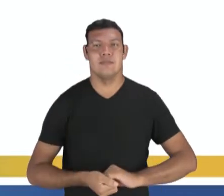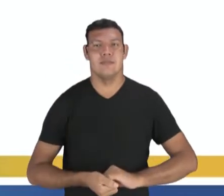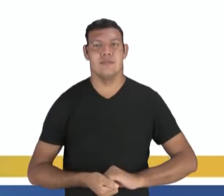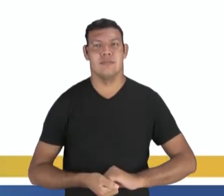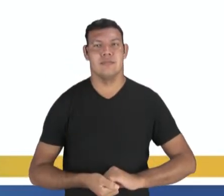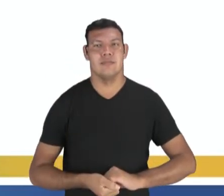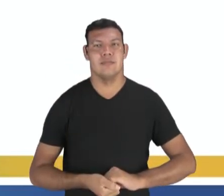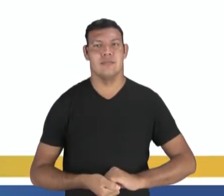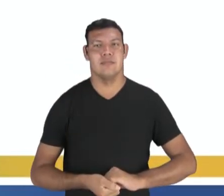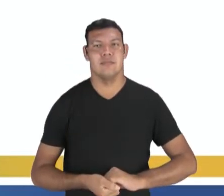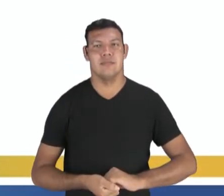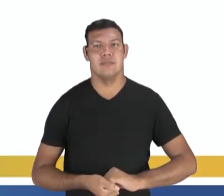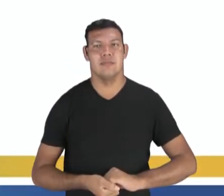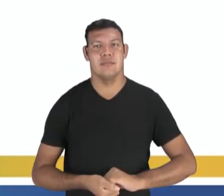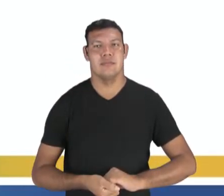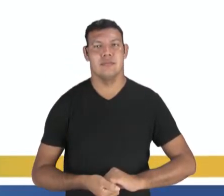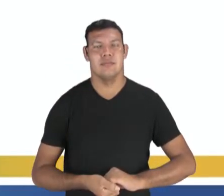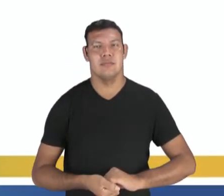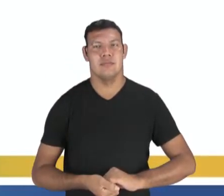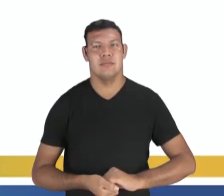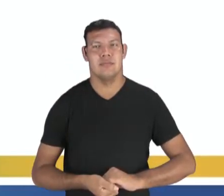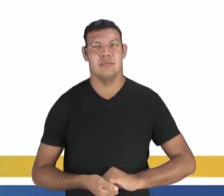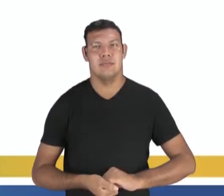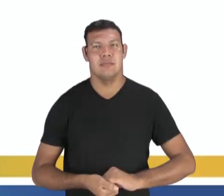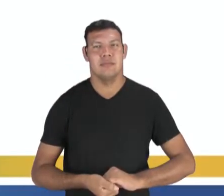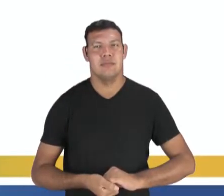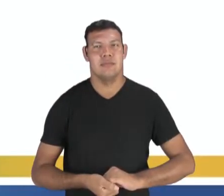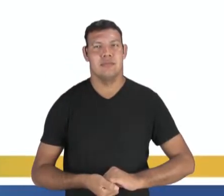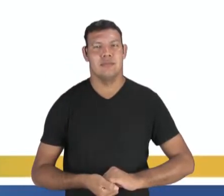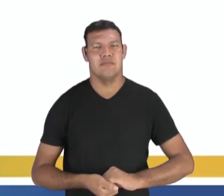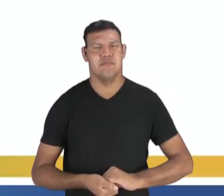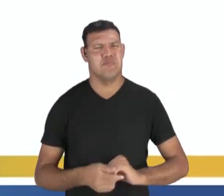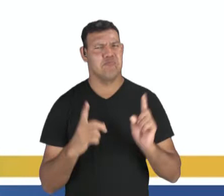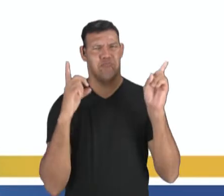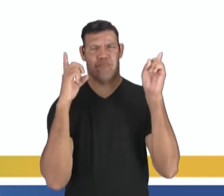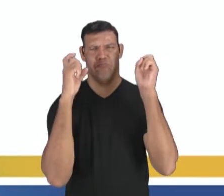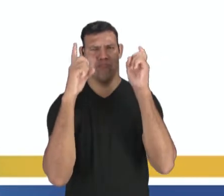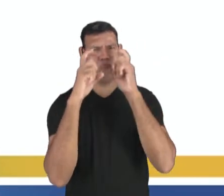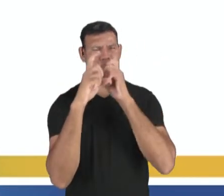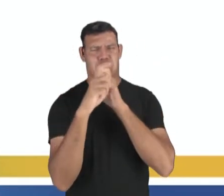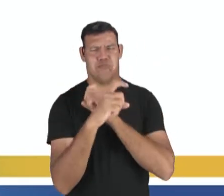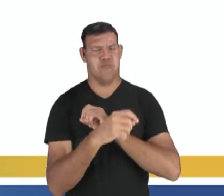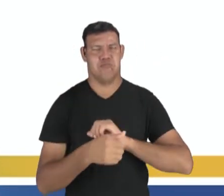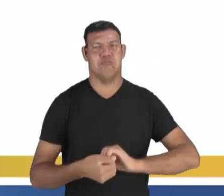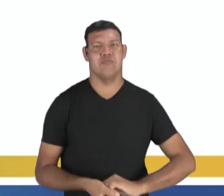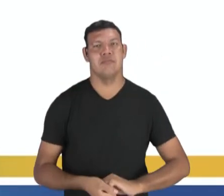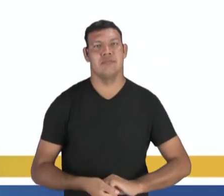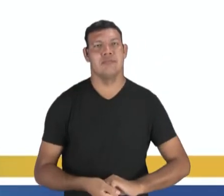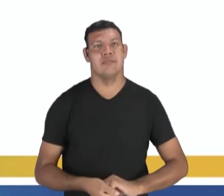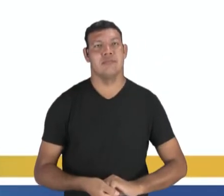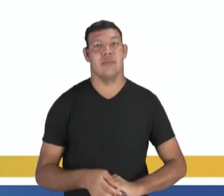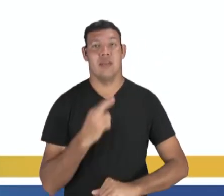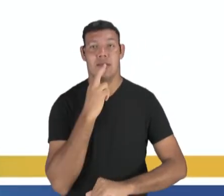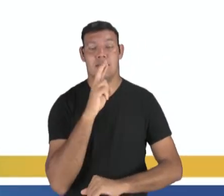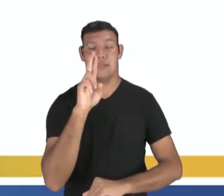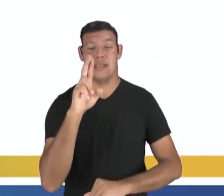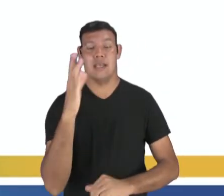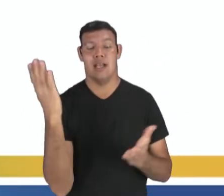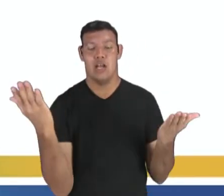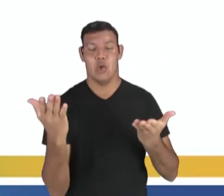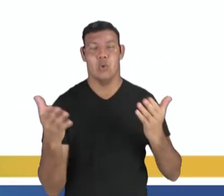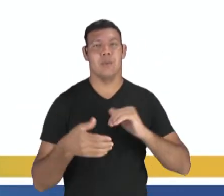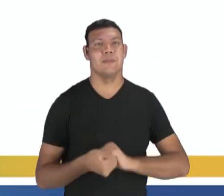a falar em espanhol E é difícil não vamos lá resposta